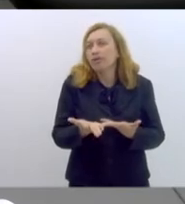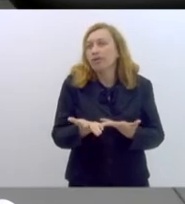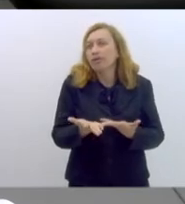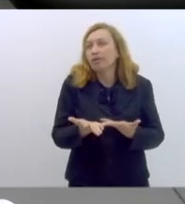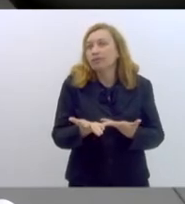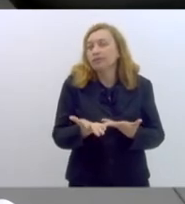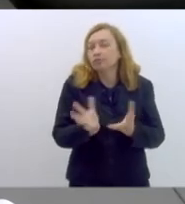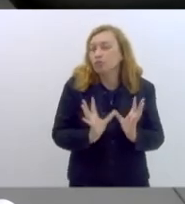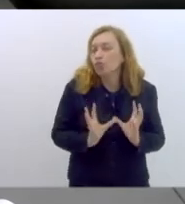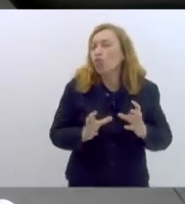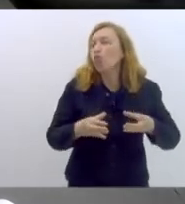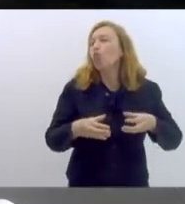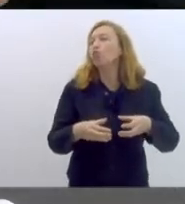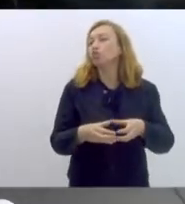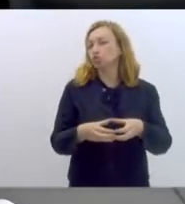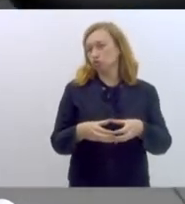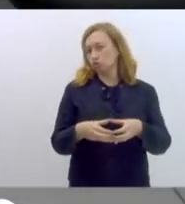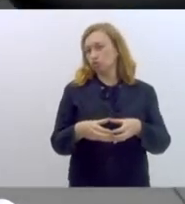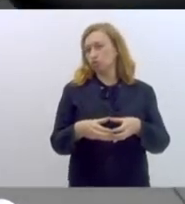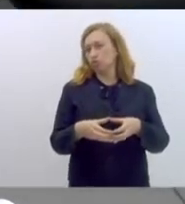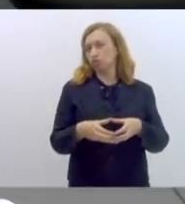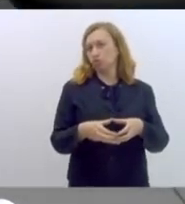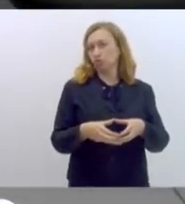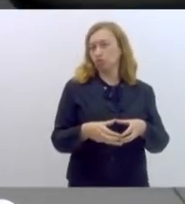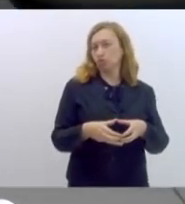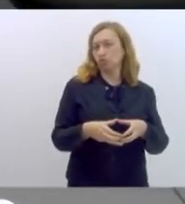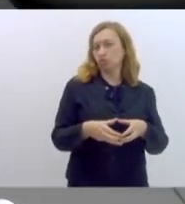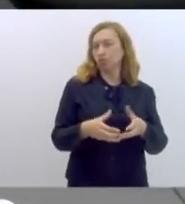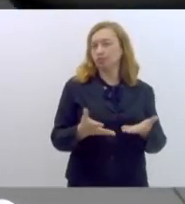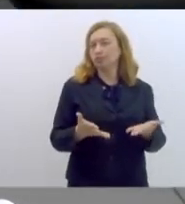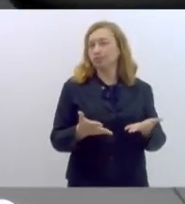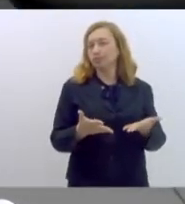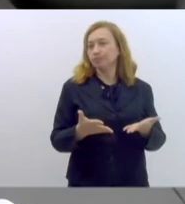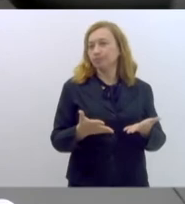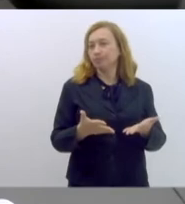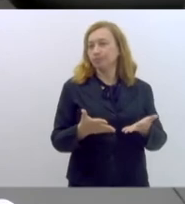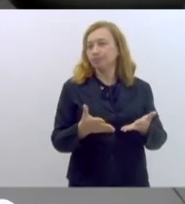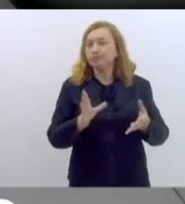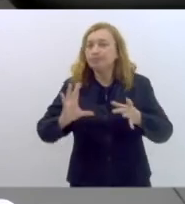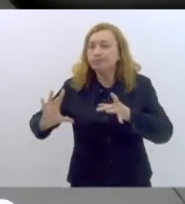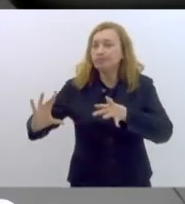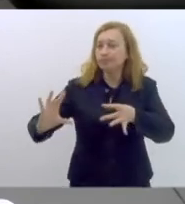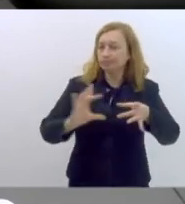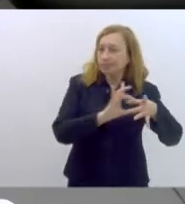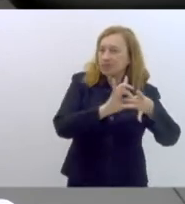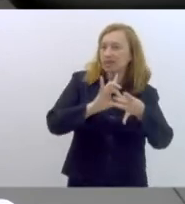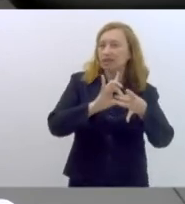Esse conjunto, o manejo, a interconexão, tudo